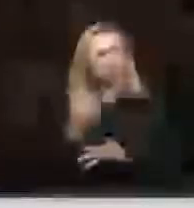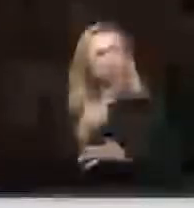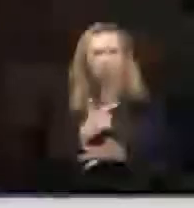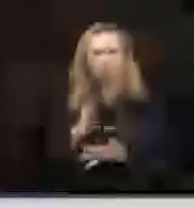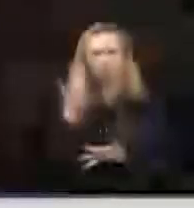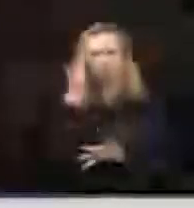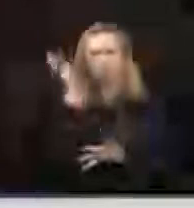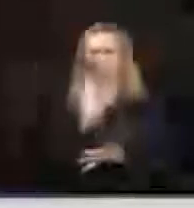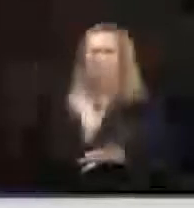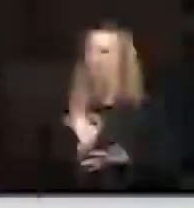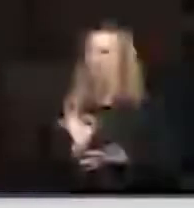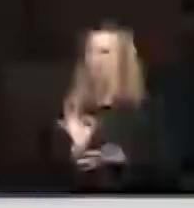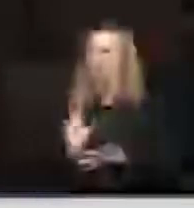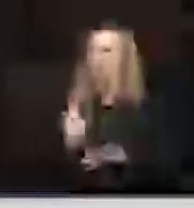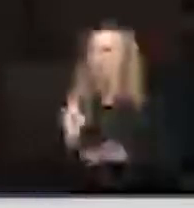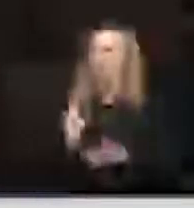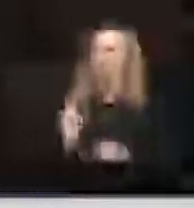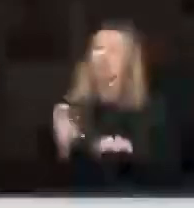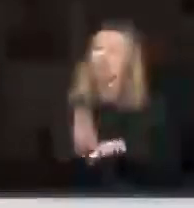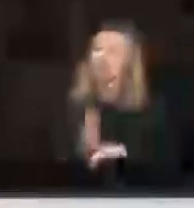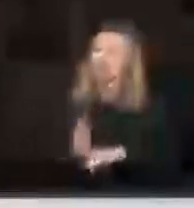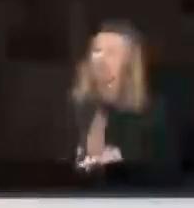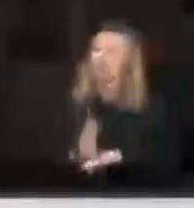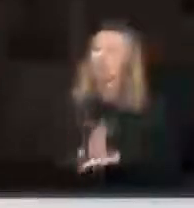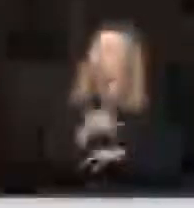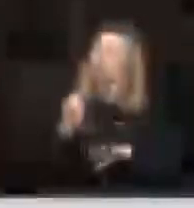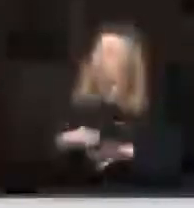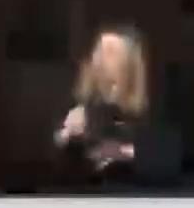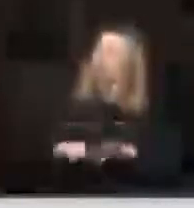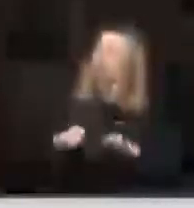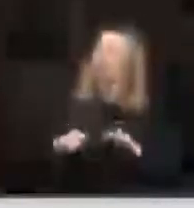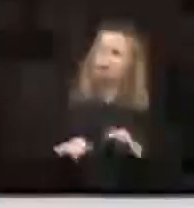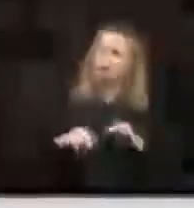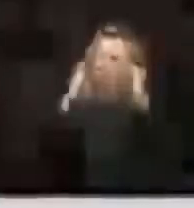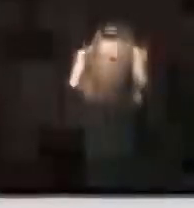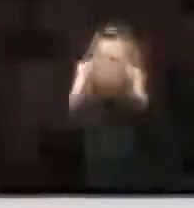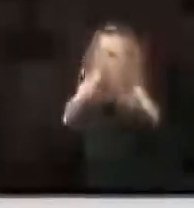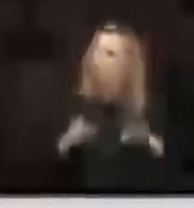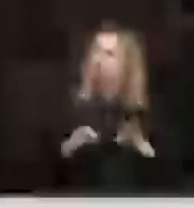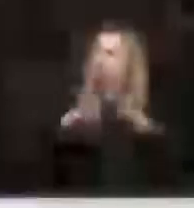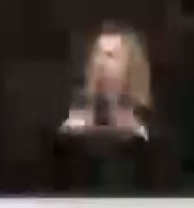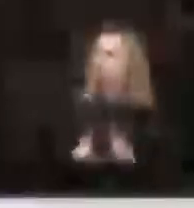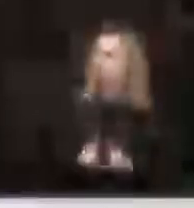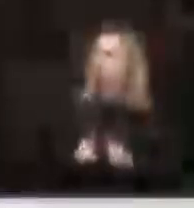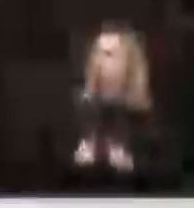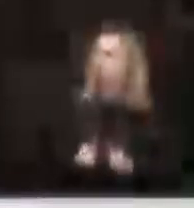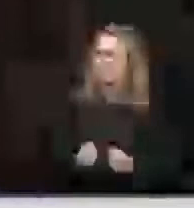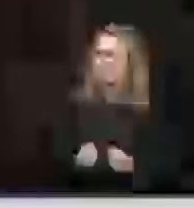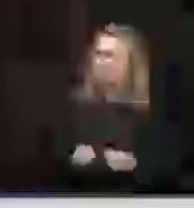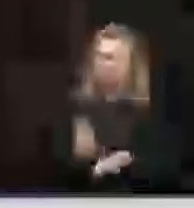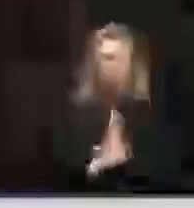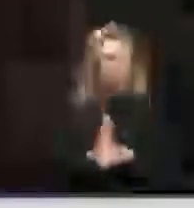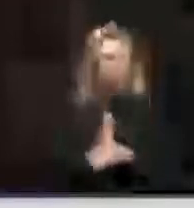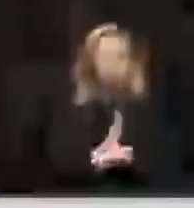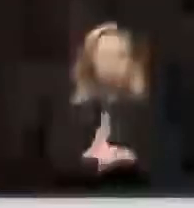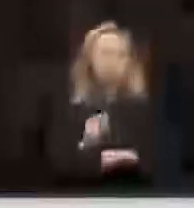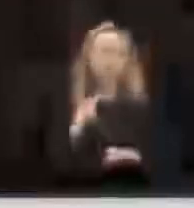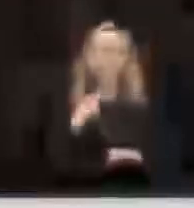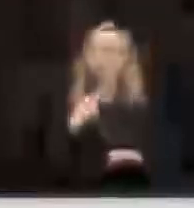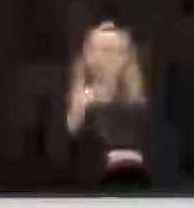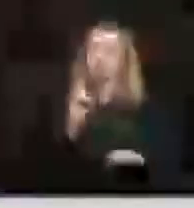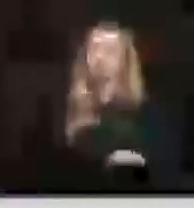Constituição tem que ser respeitada como um todo. Que a Constituição não pode ser